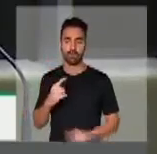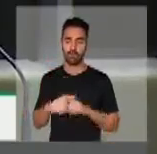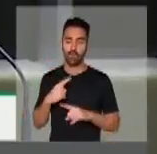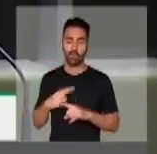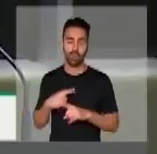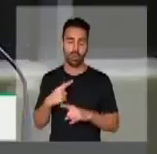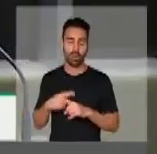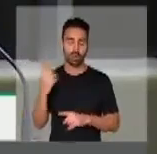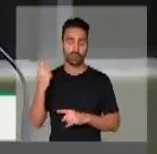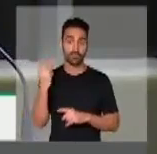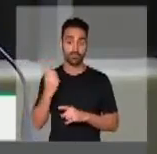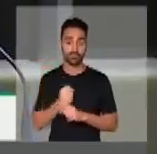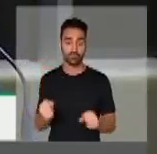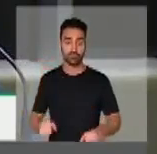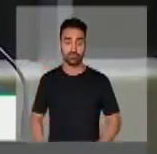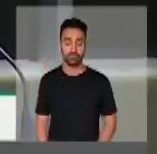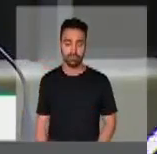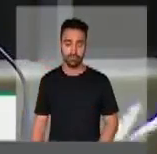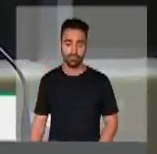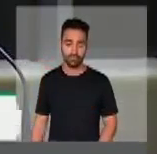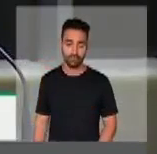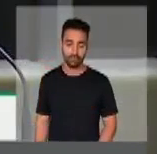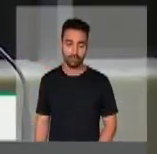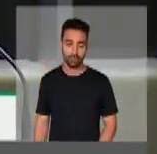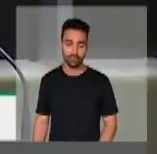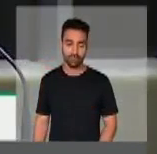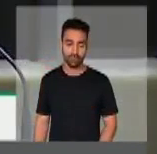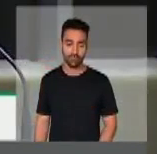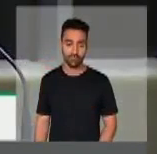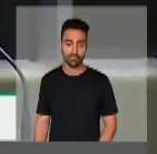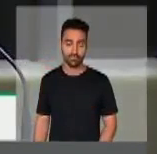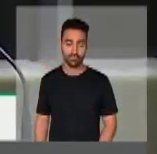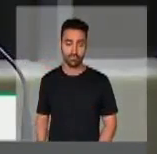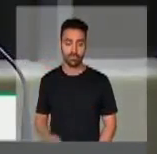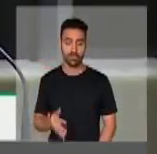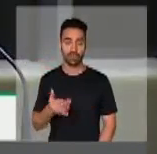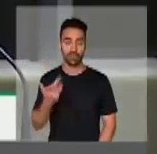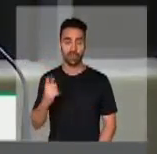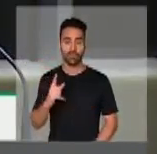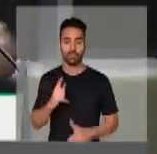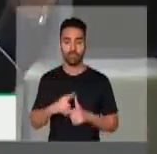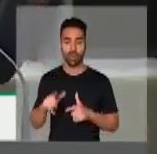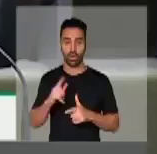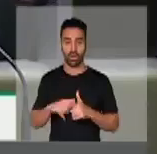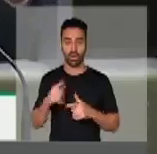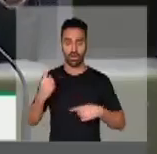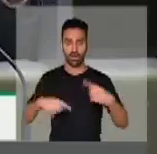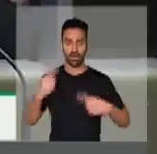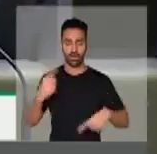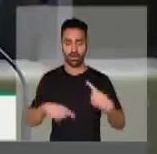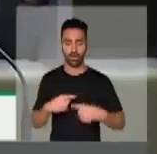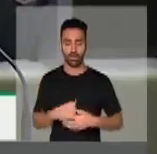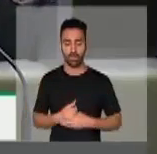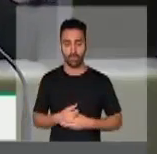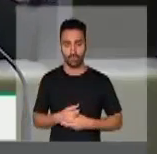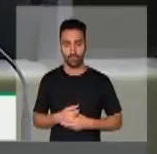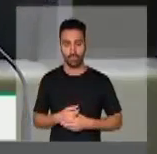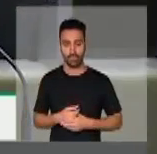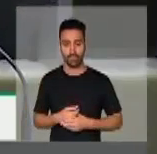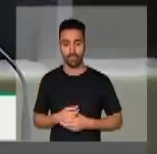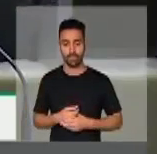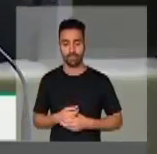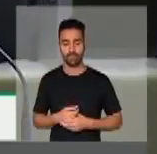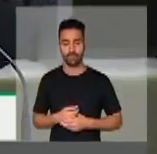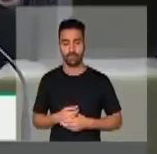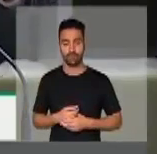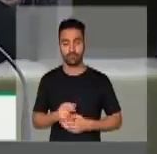é possível que as escórias da política, ou, para usar uma expressão